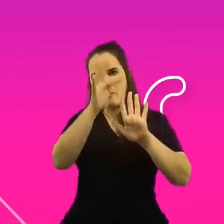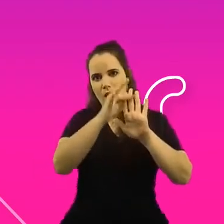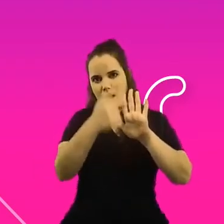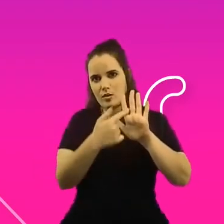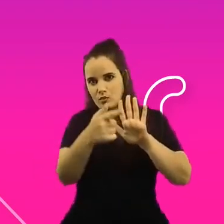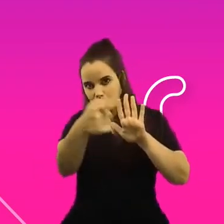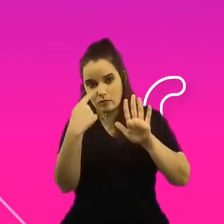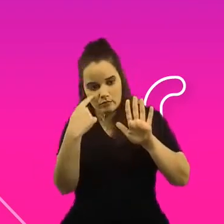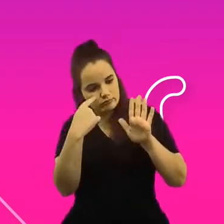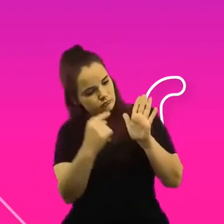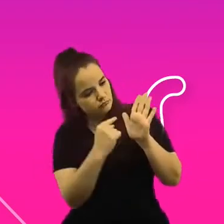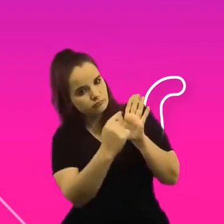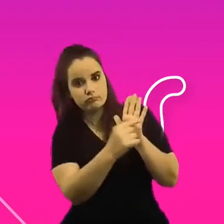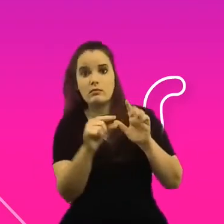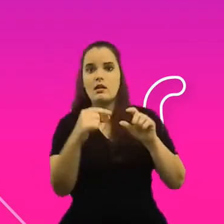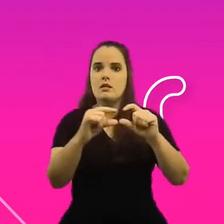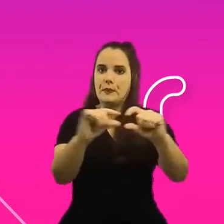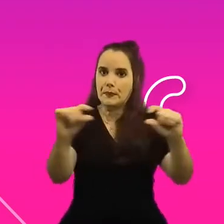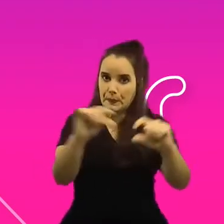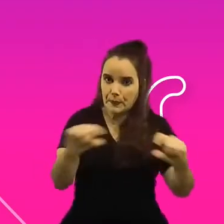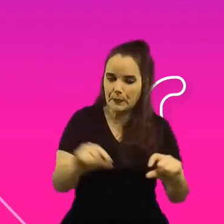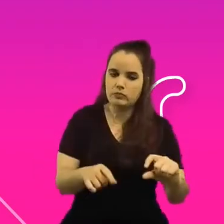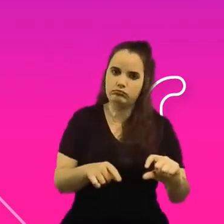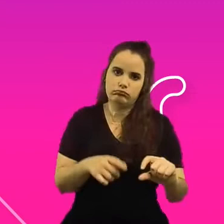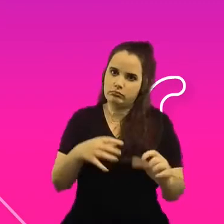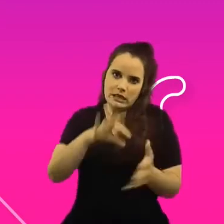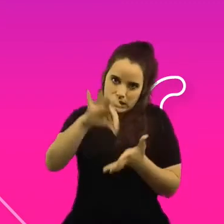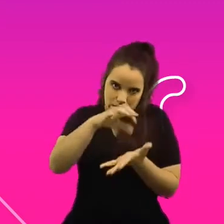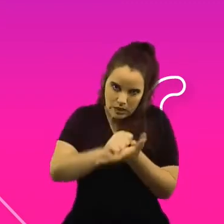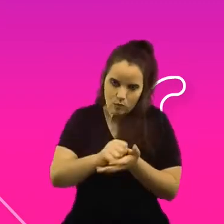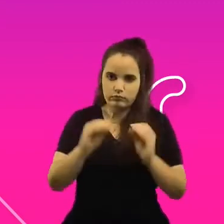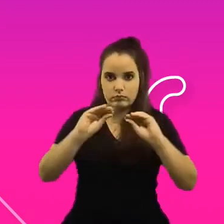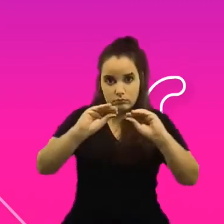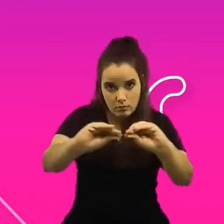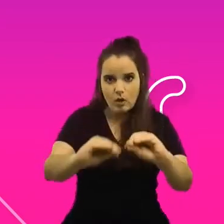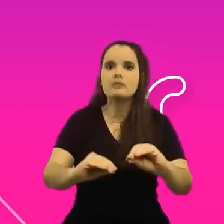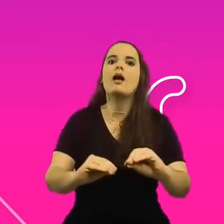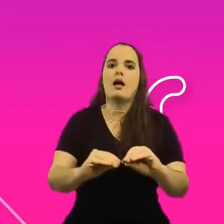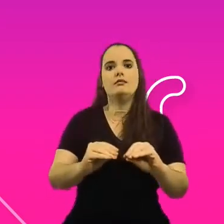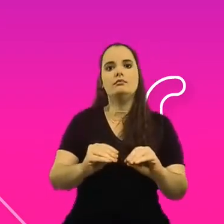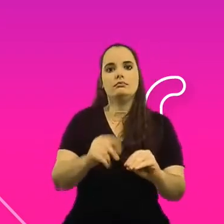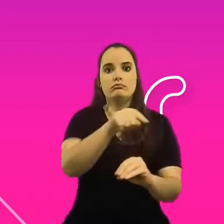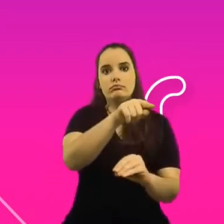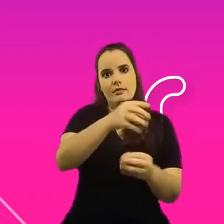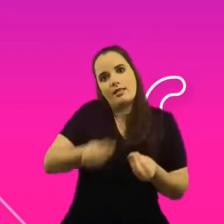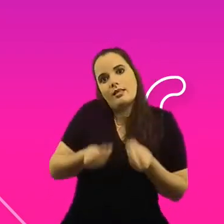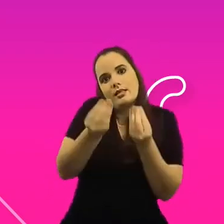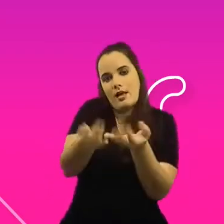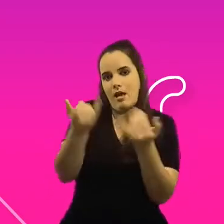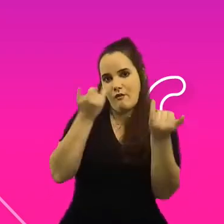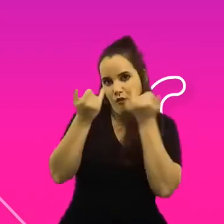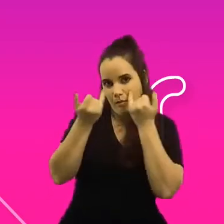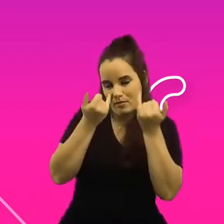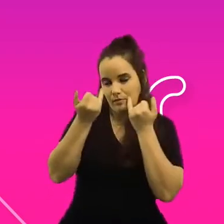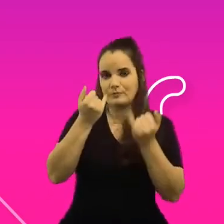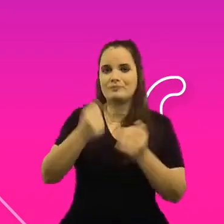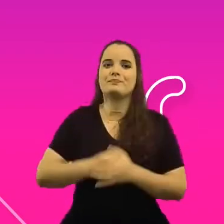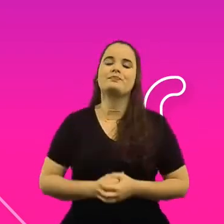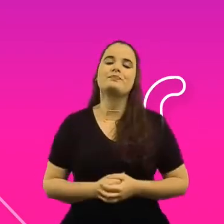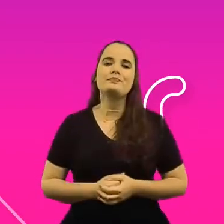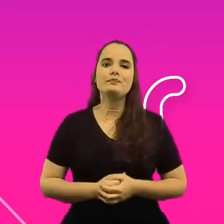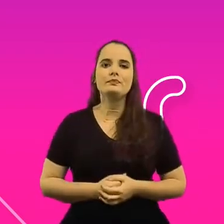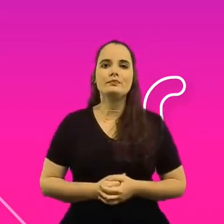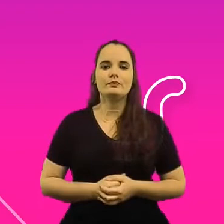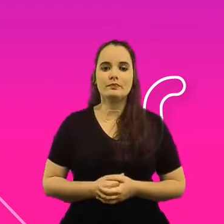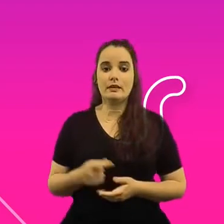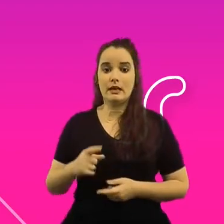passa para vocês as informações com muito prazer. Depois a gente tem vídeos e conteúdos. Você clicando em